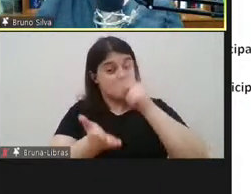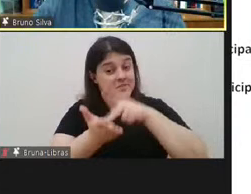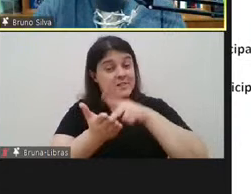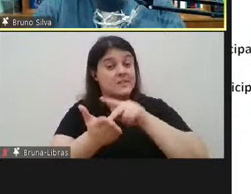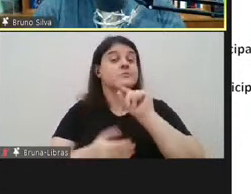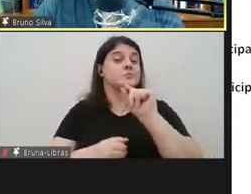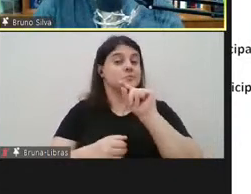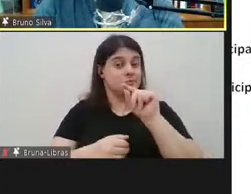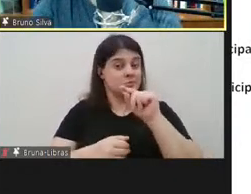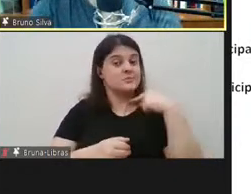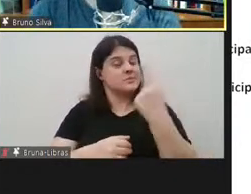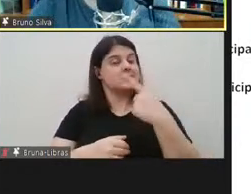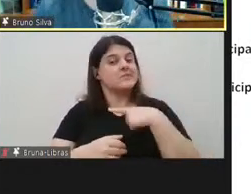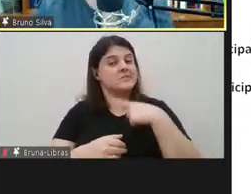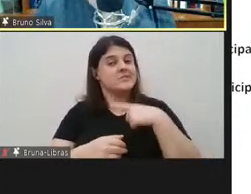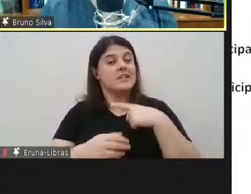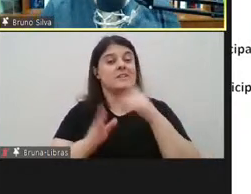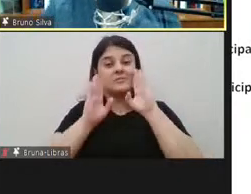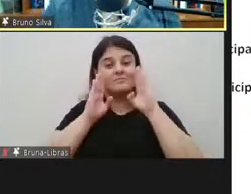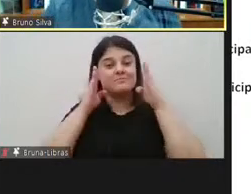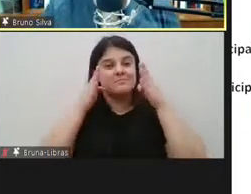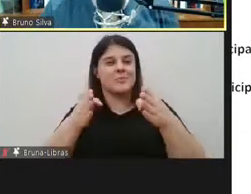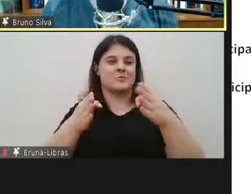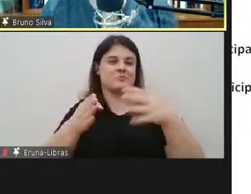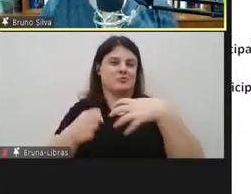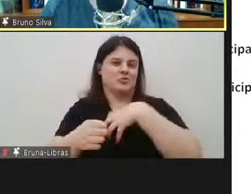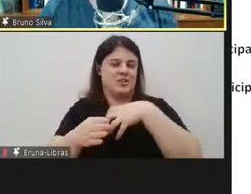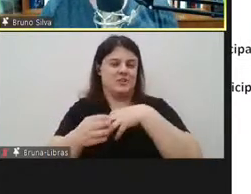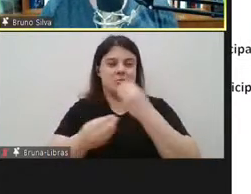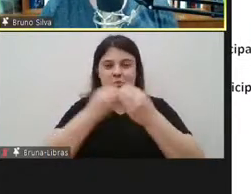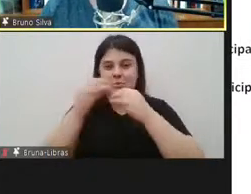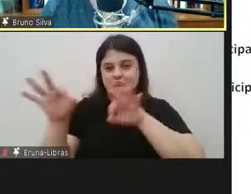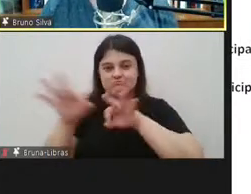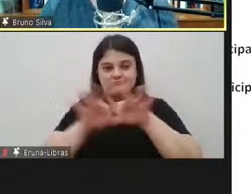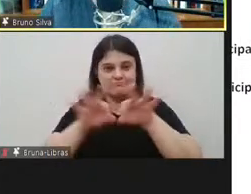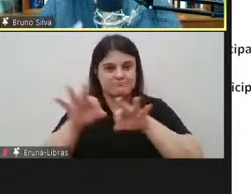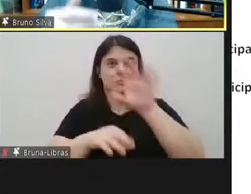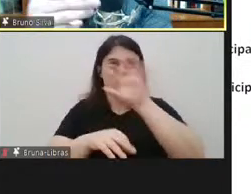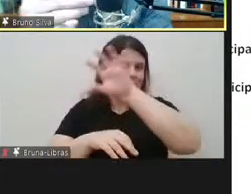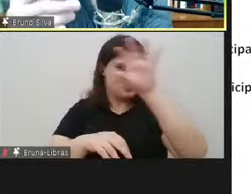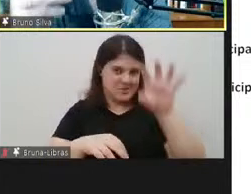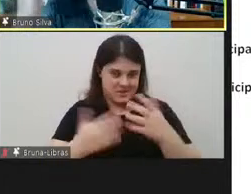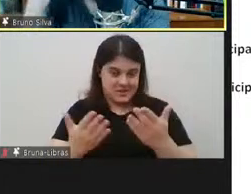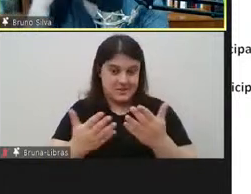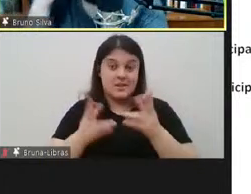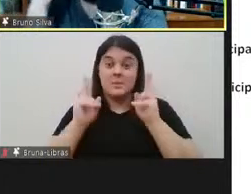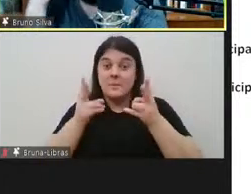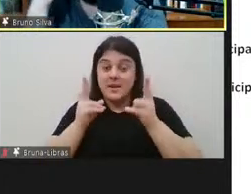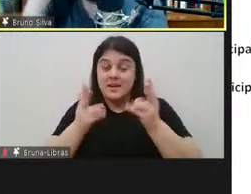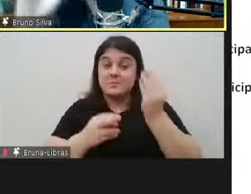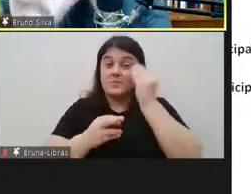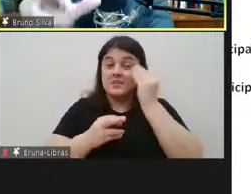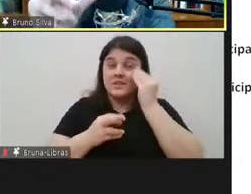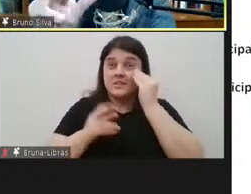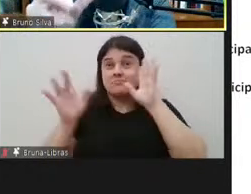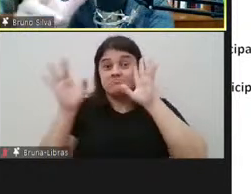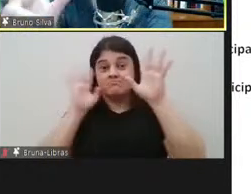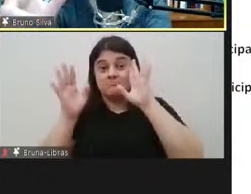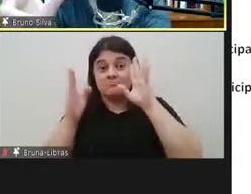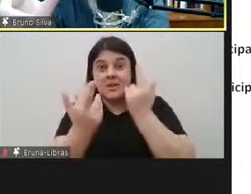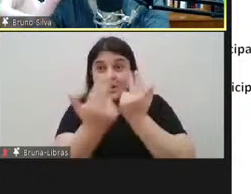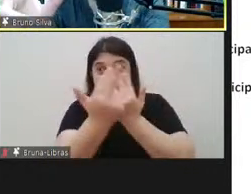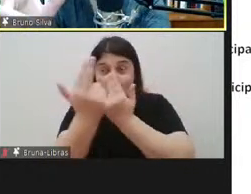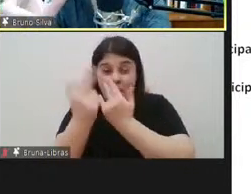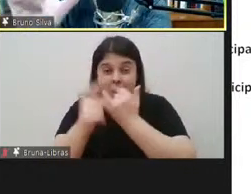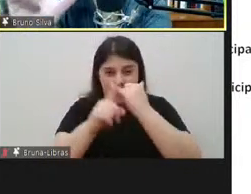fundo nós temos formas muito específicas de organização de estados mundo afora Então por mais que a gente tente pensar de maneira